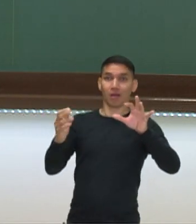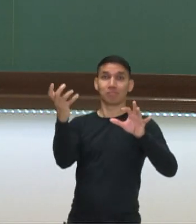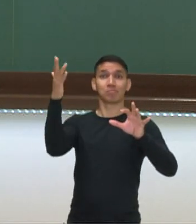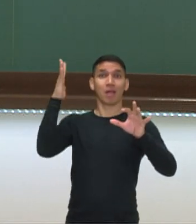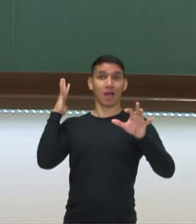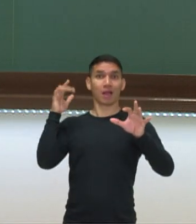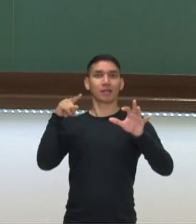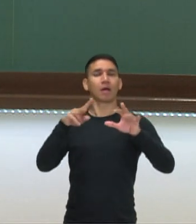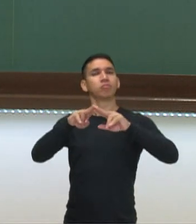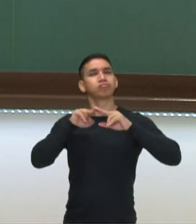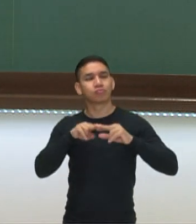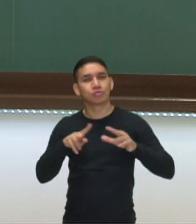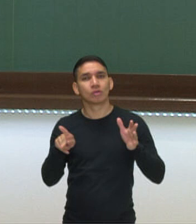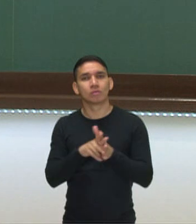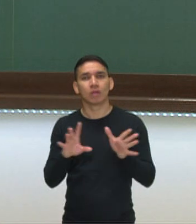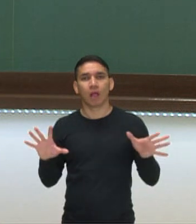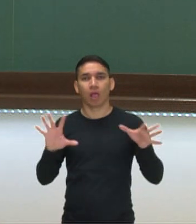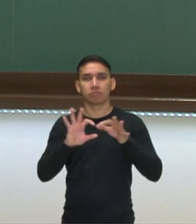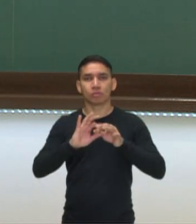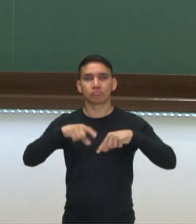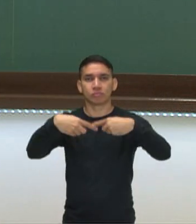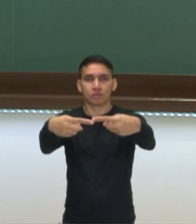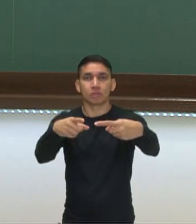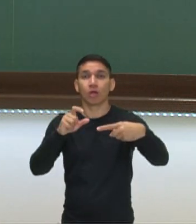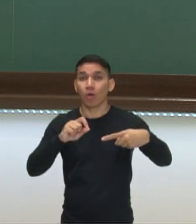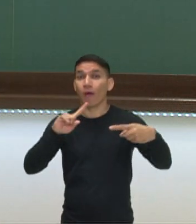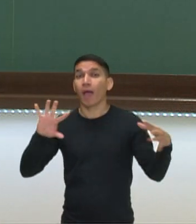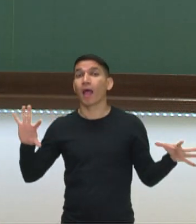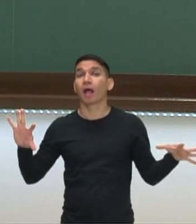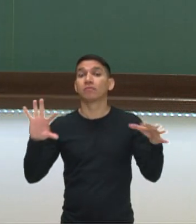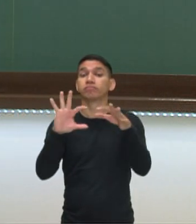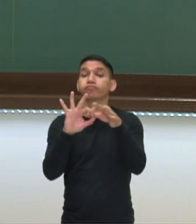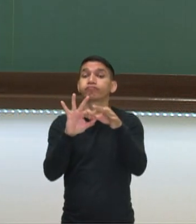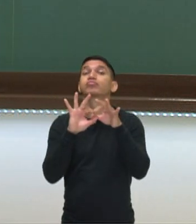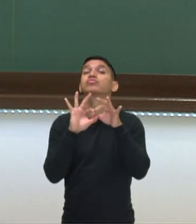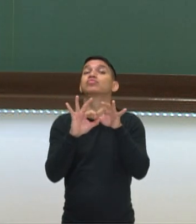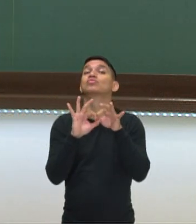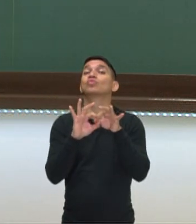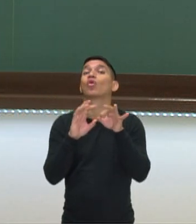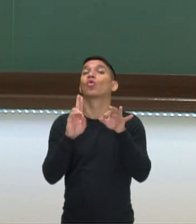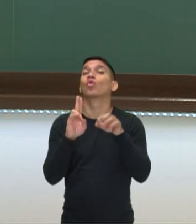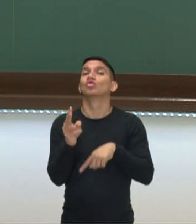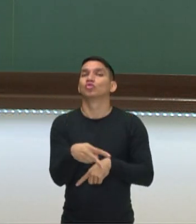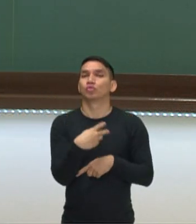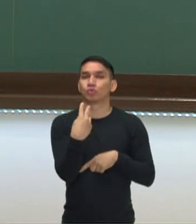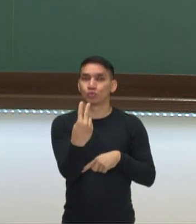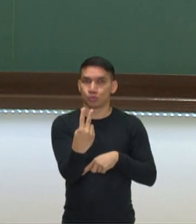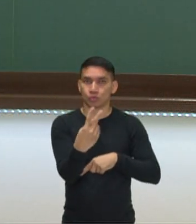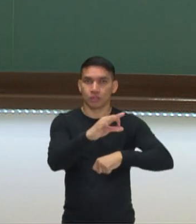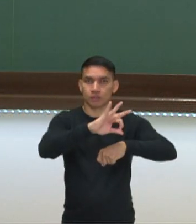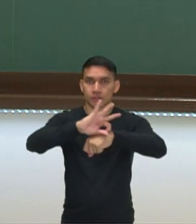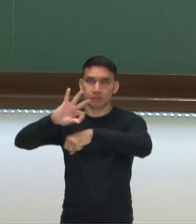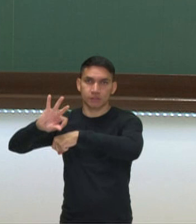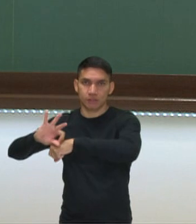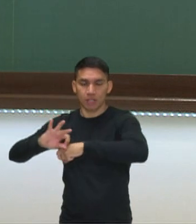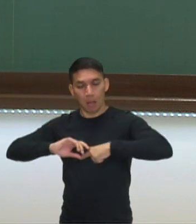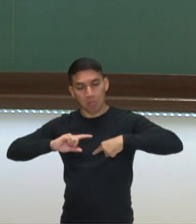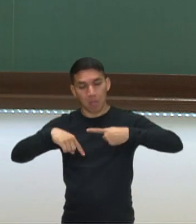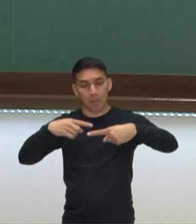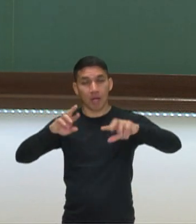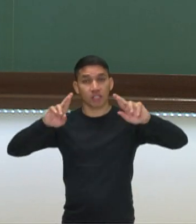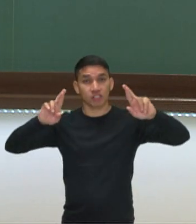ser chamada de sexuada é o encontro, a união de duas células